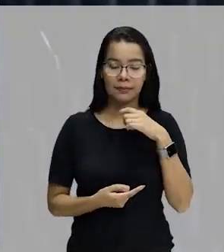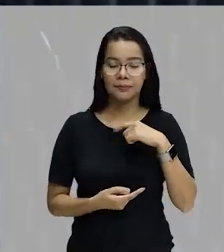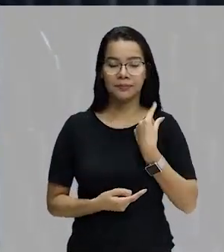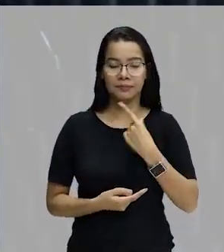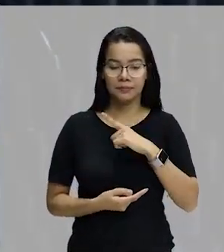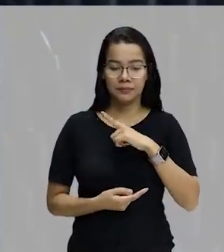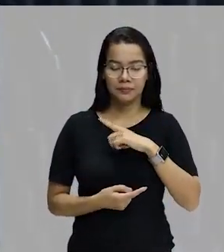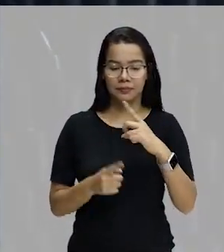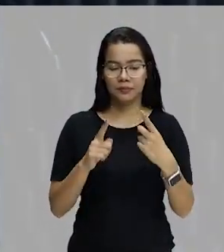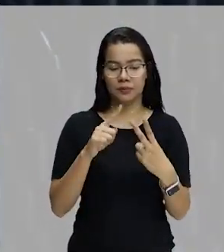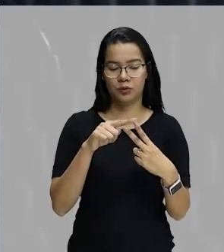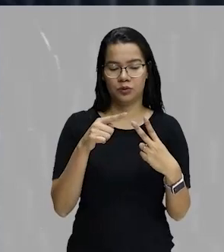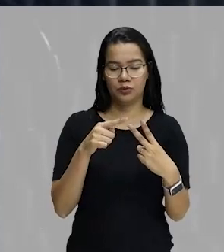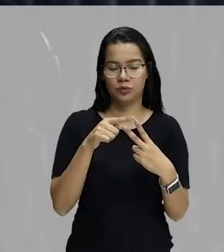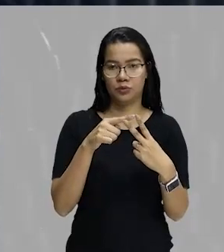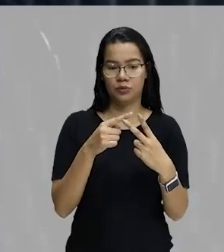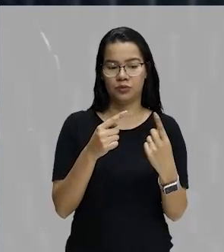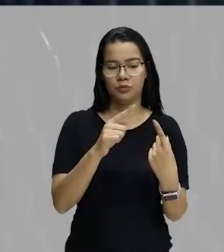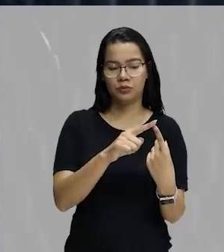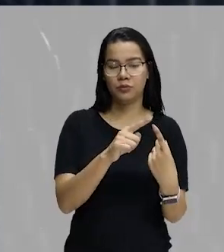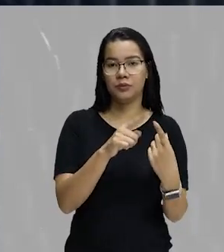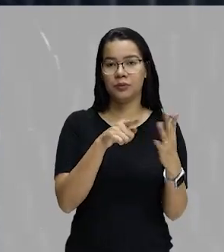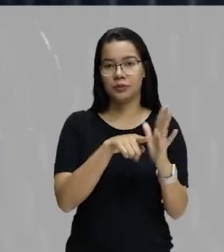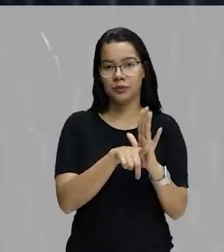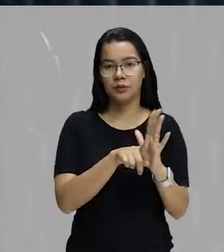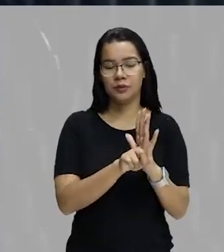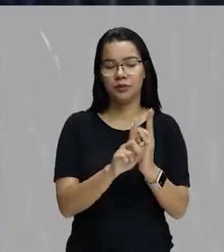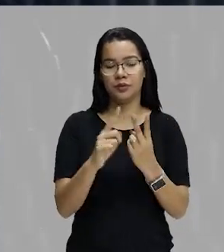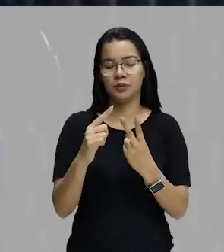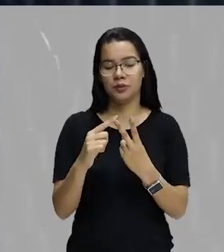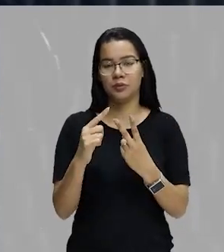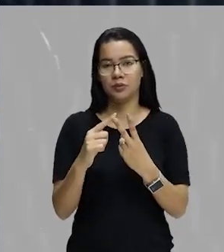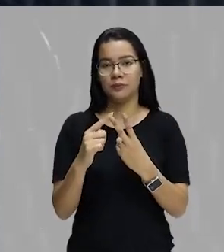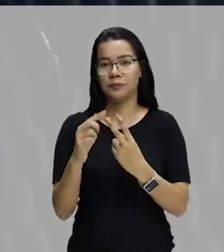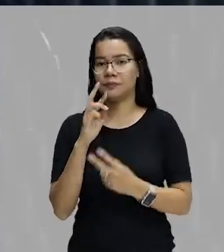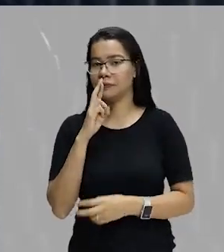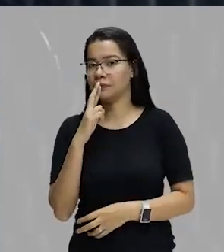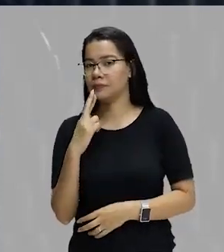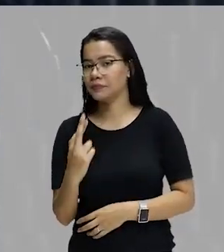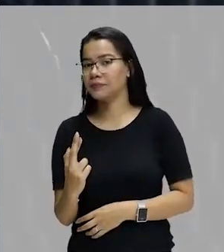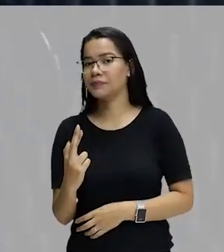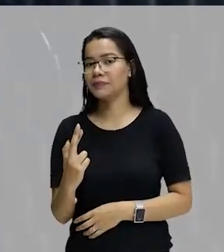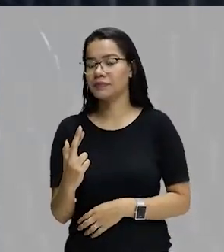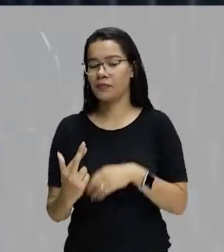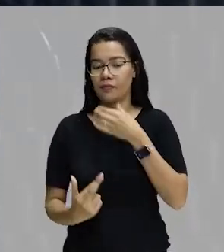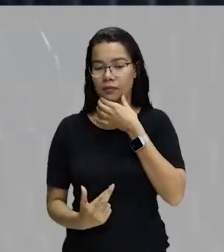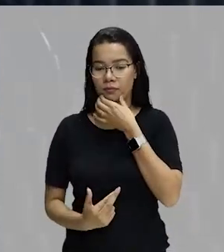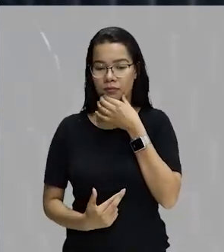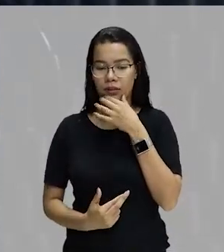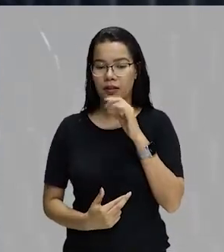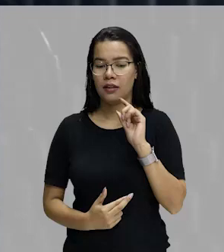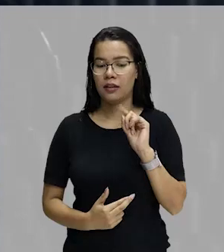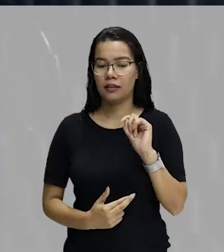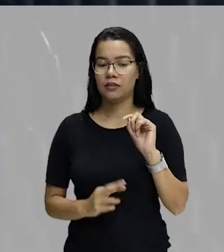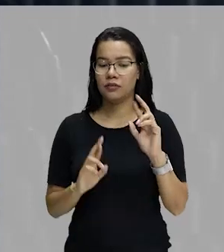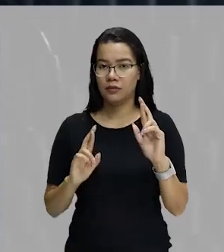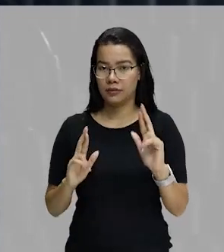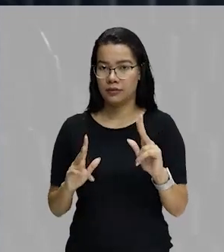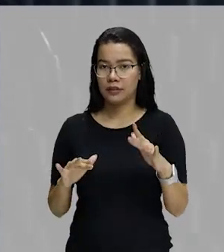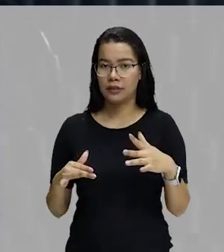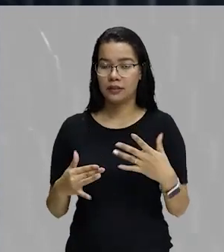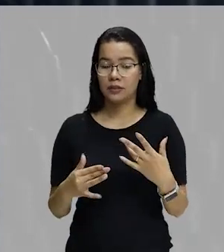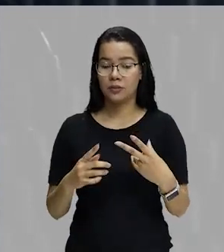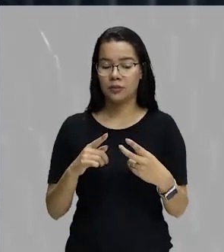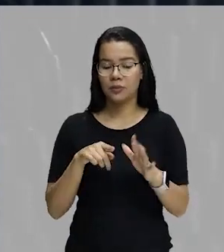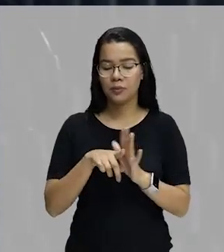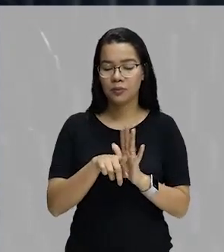que vai ser sempre esse why, e o porquê resposta, que em inglês é o because. Então, no caso do porquê